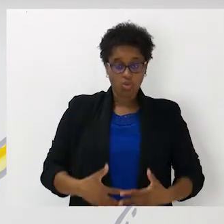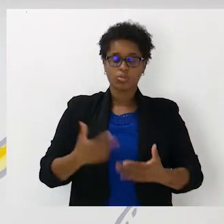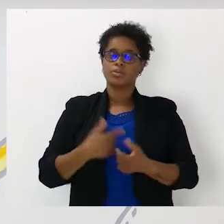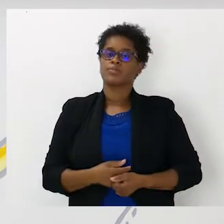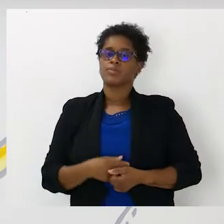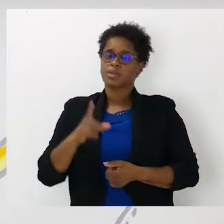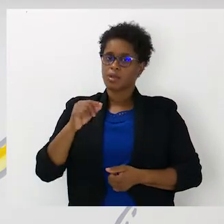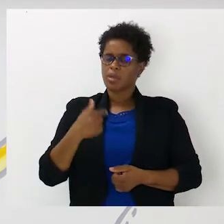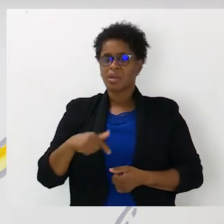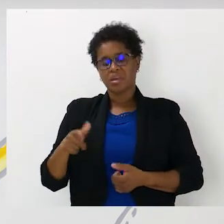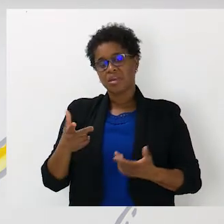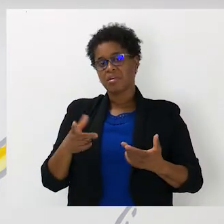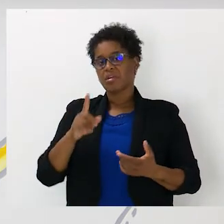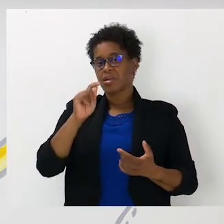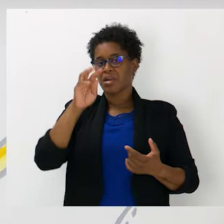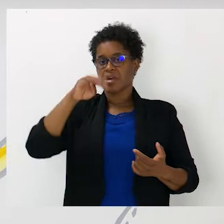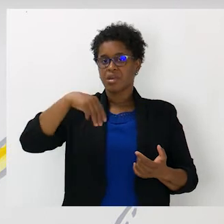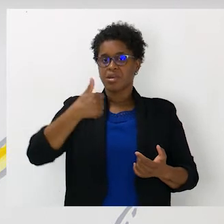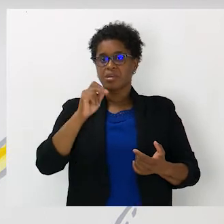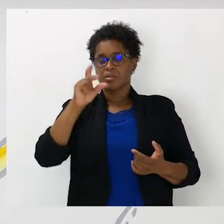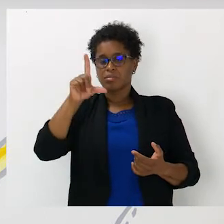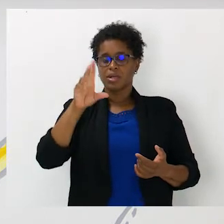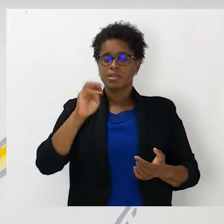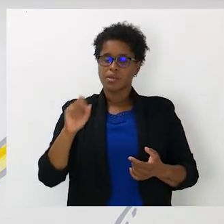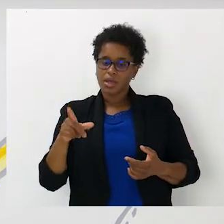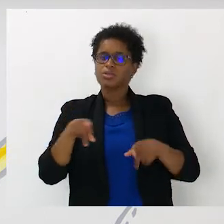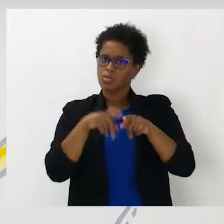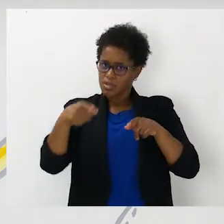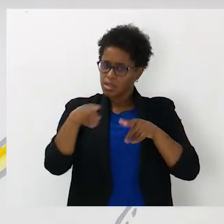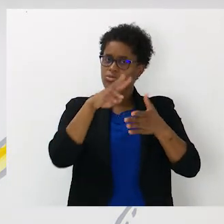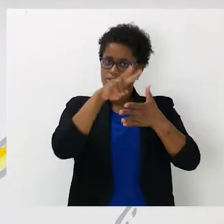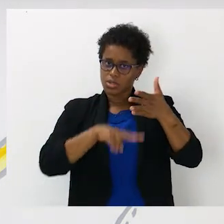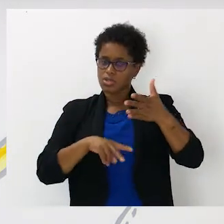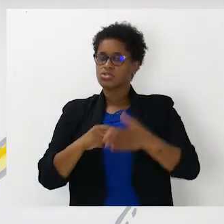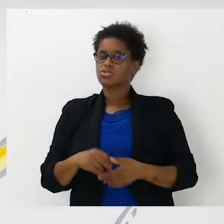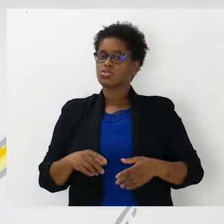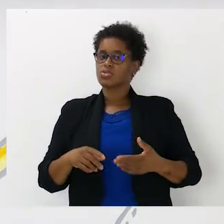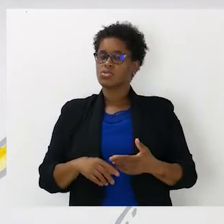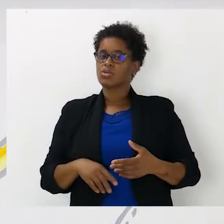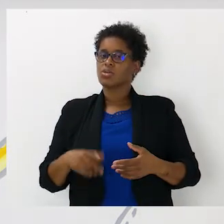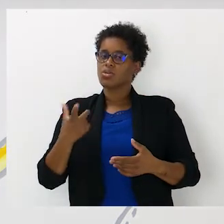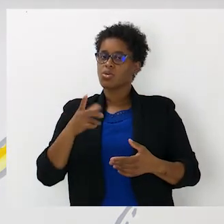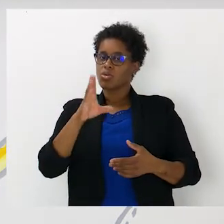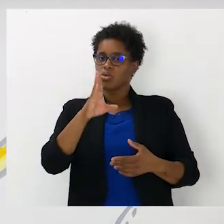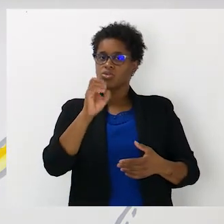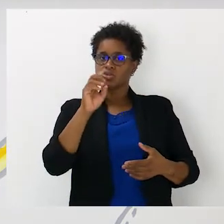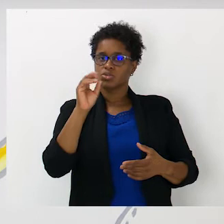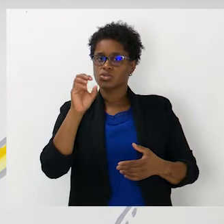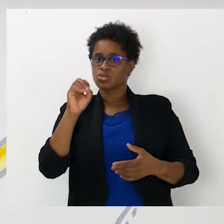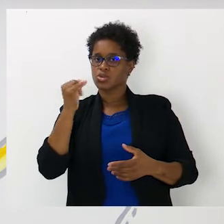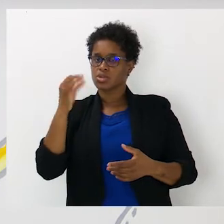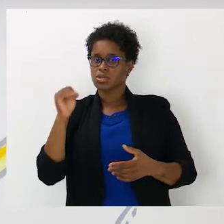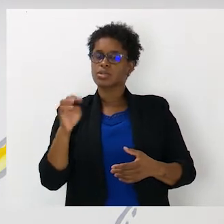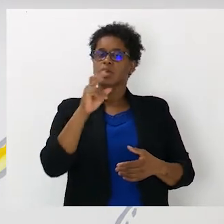seguiam-se ou eram embalsamados, como diz o nosso texto, com joias, com amuletos. Está